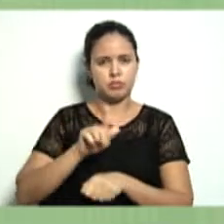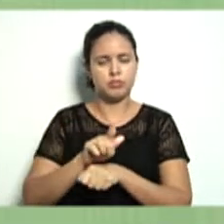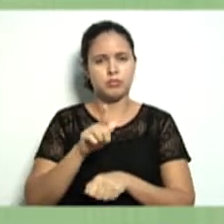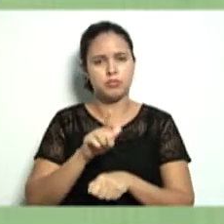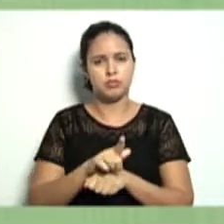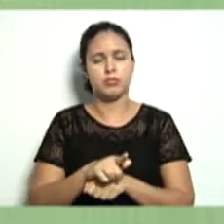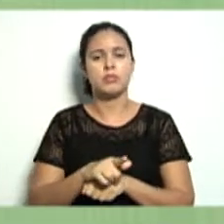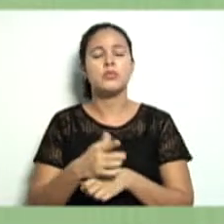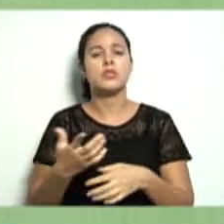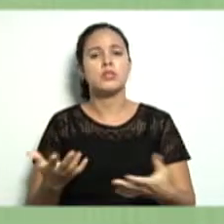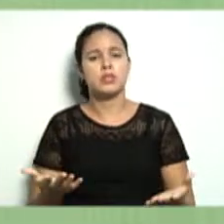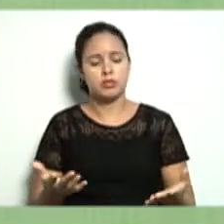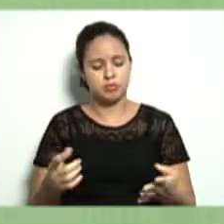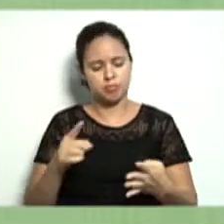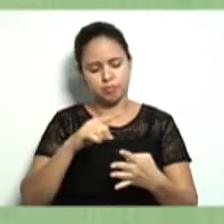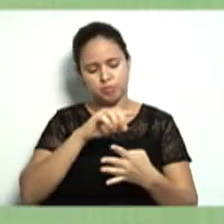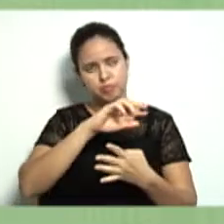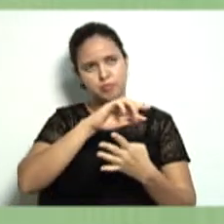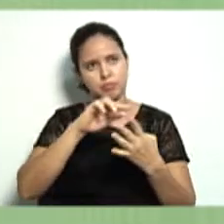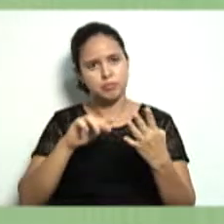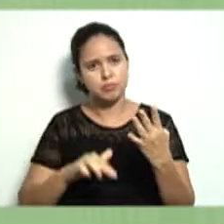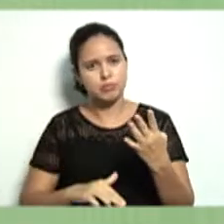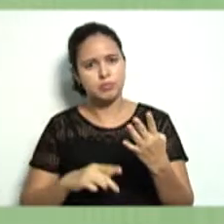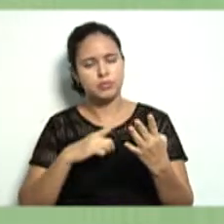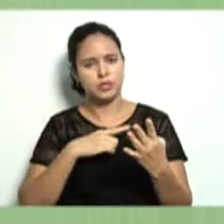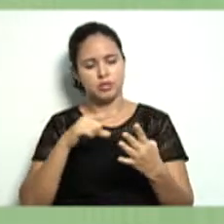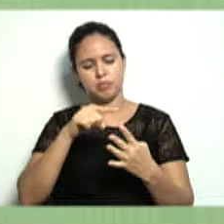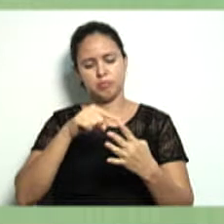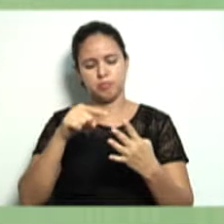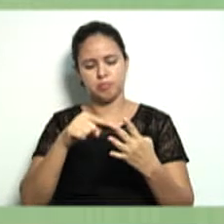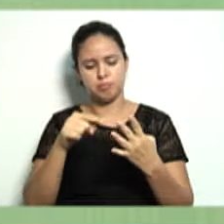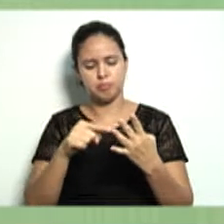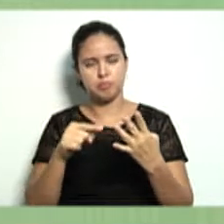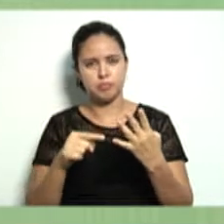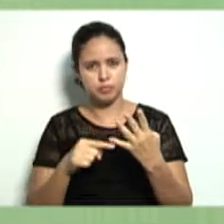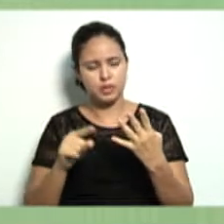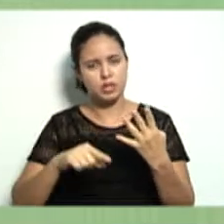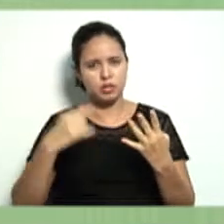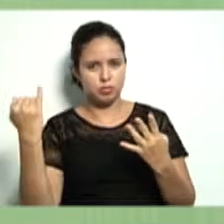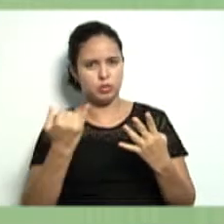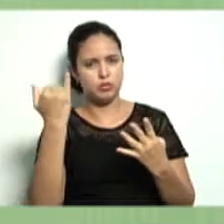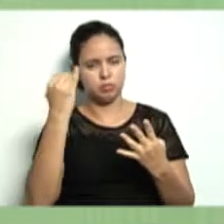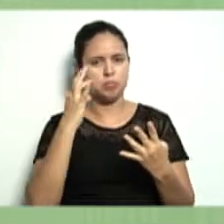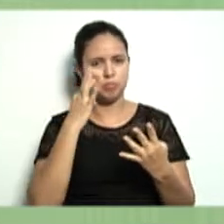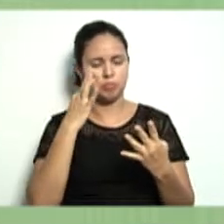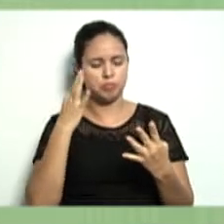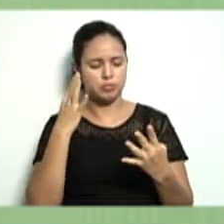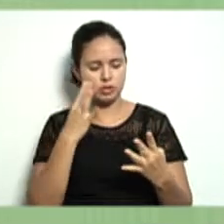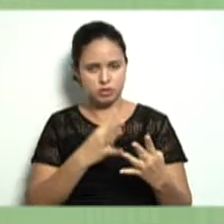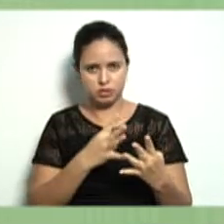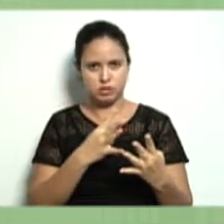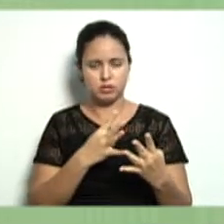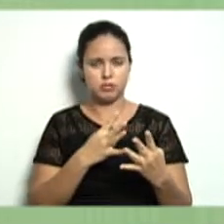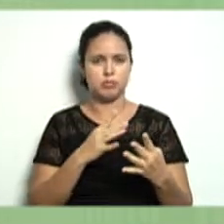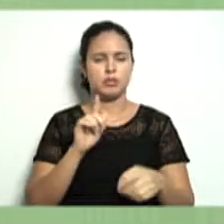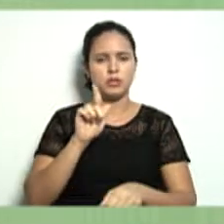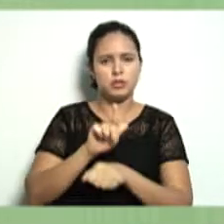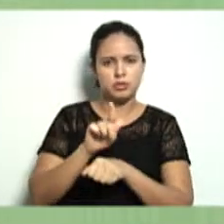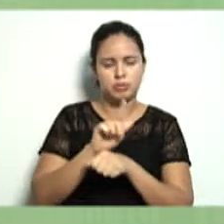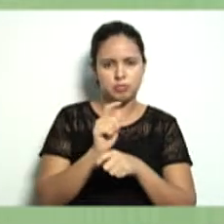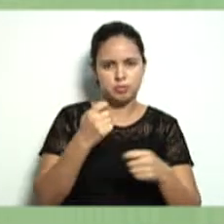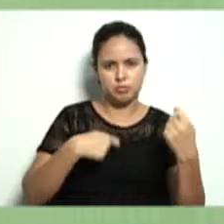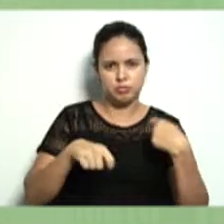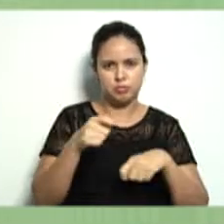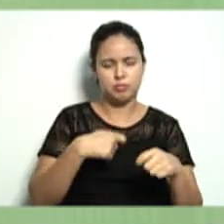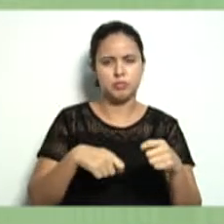então, econômicos, humanos e mercadológicos, a gente tem 4 pontos que seria interessante vocês observarem aí. Gestão